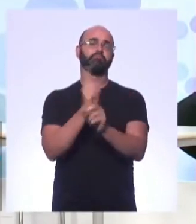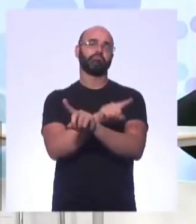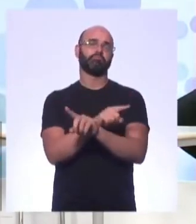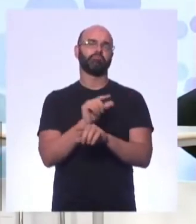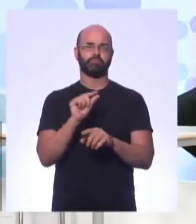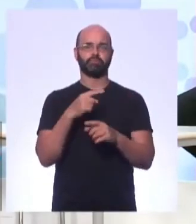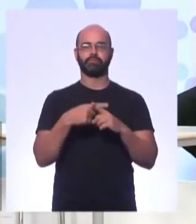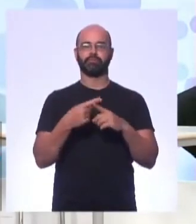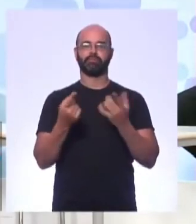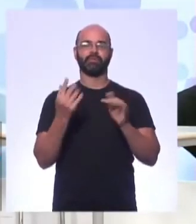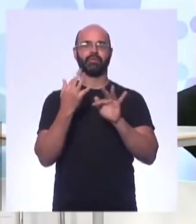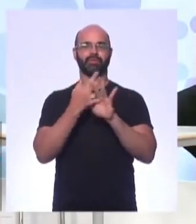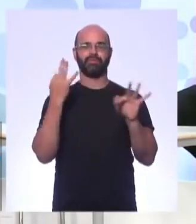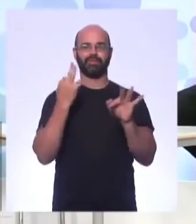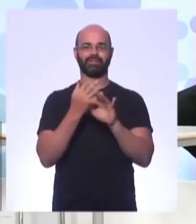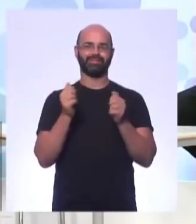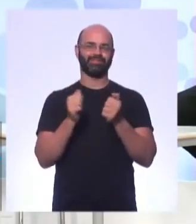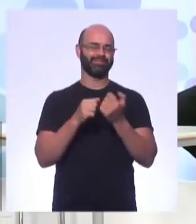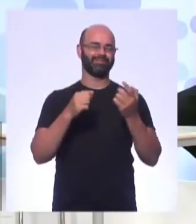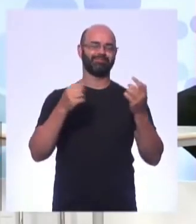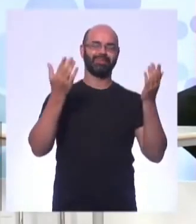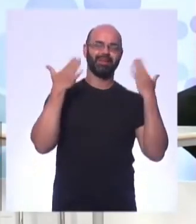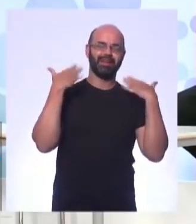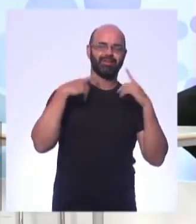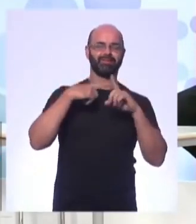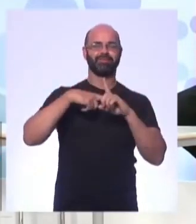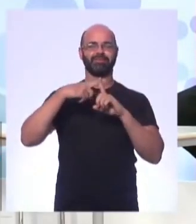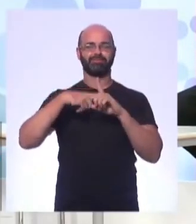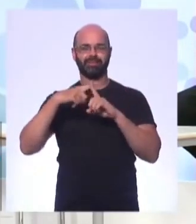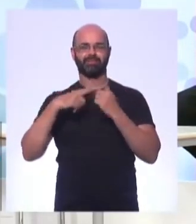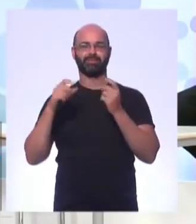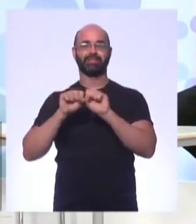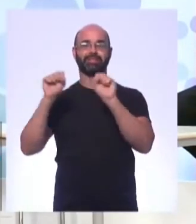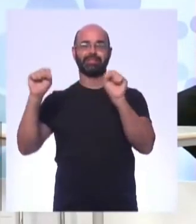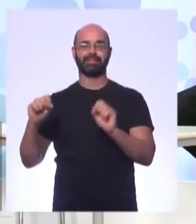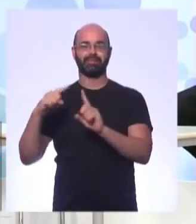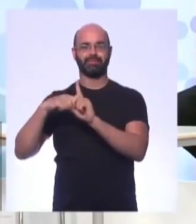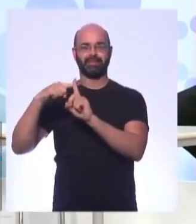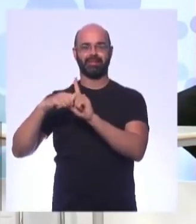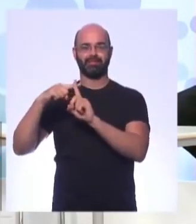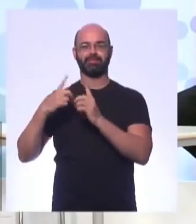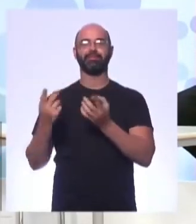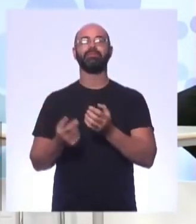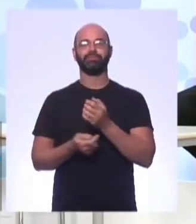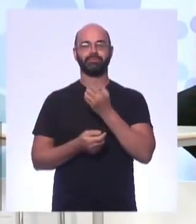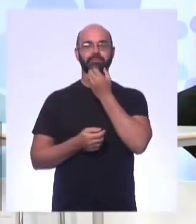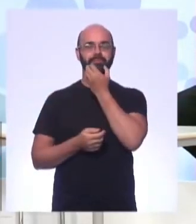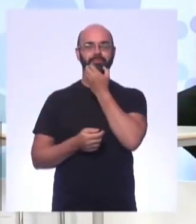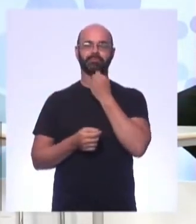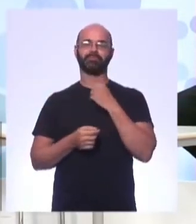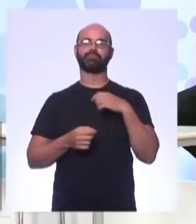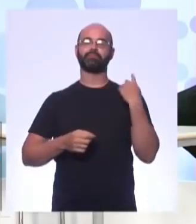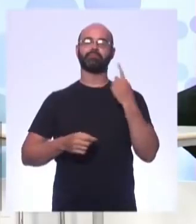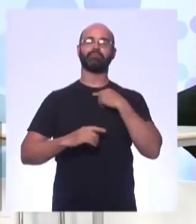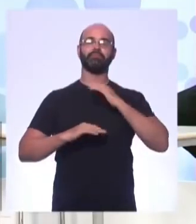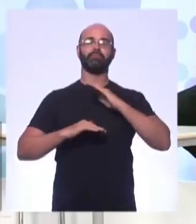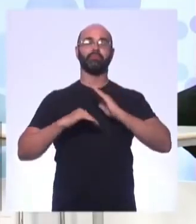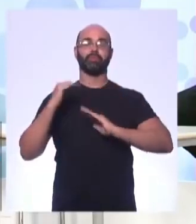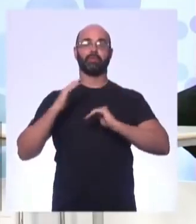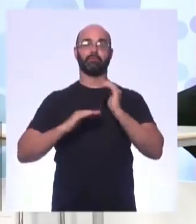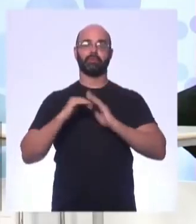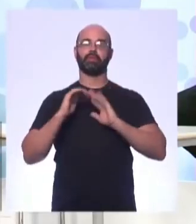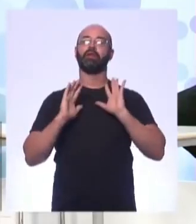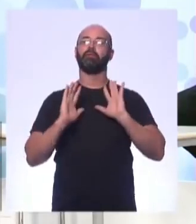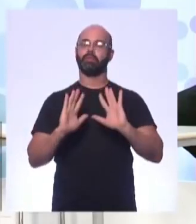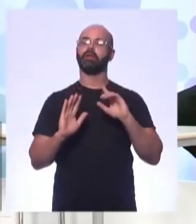física está sempre aí junto, né? Calor, temperatura, sistema térmico, então a gente fez uma inversão com relação aí às habilidades. Mas vamos